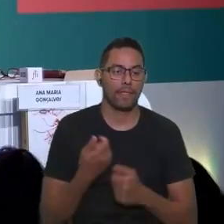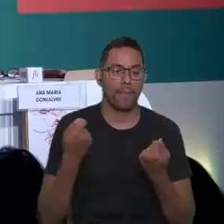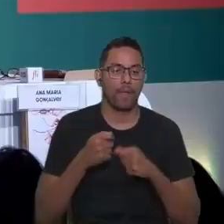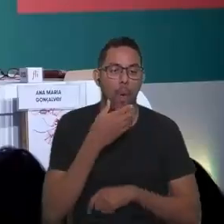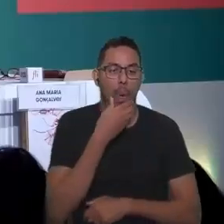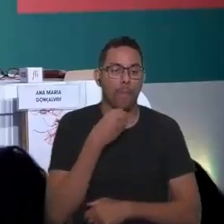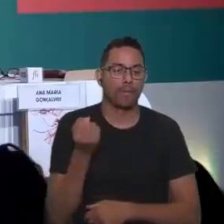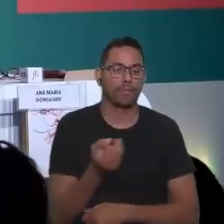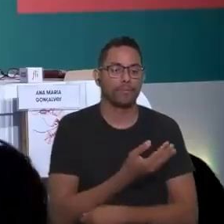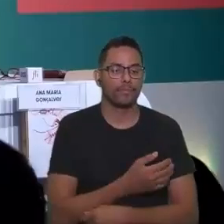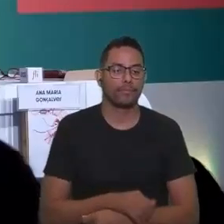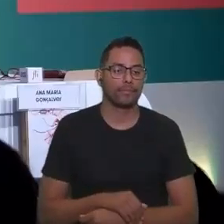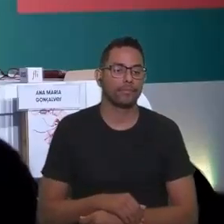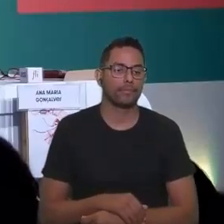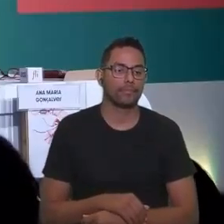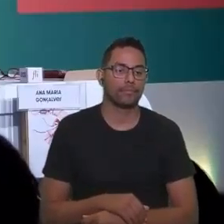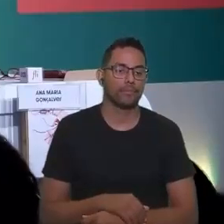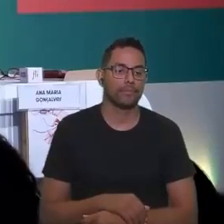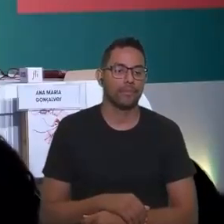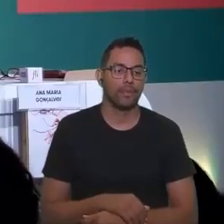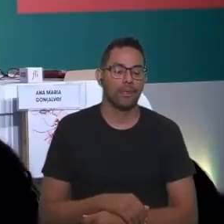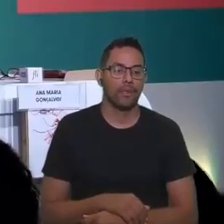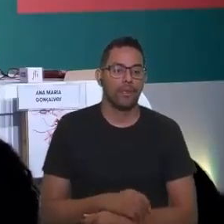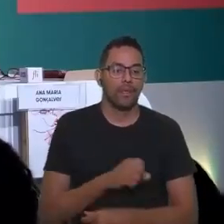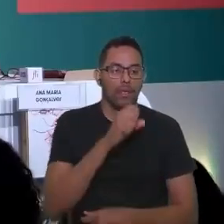Precisamos de homens modernos.